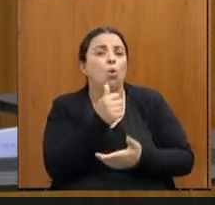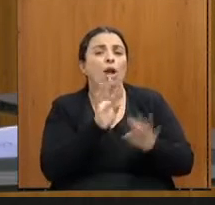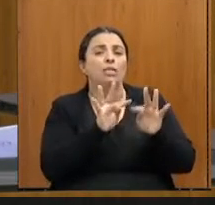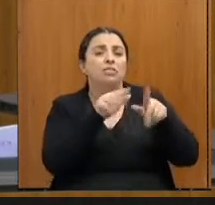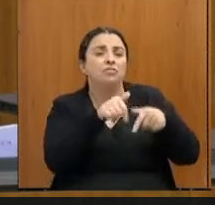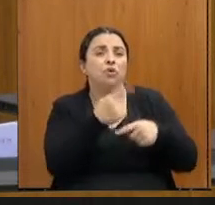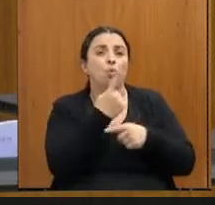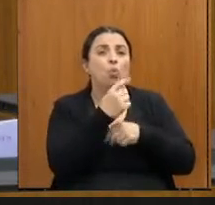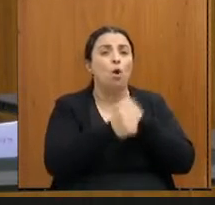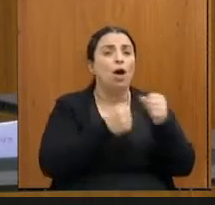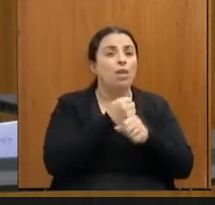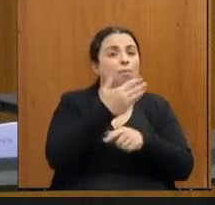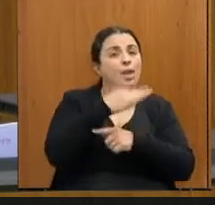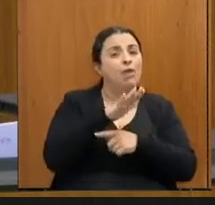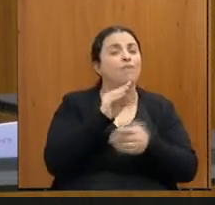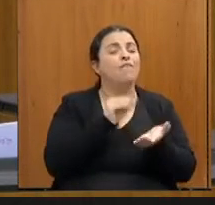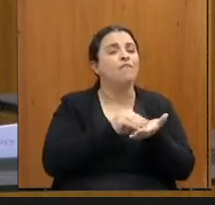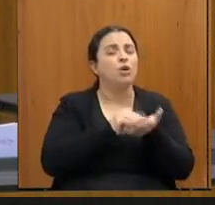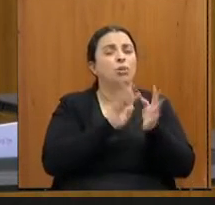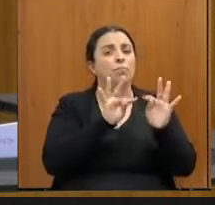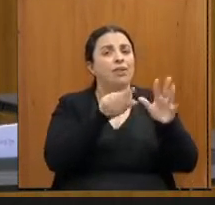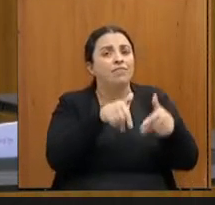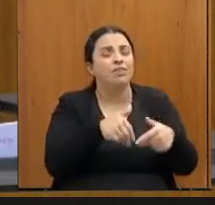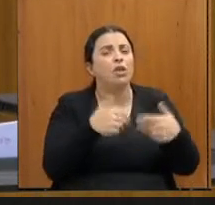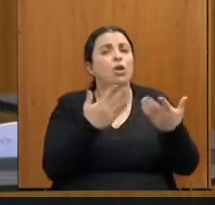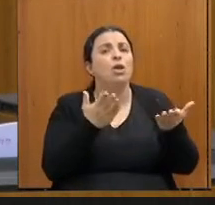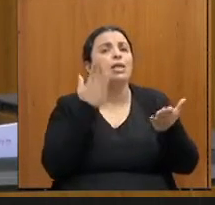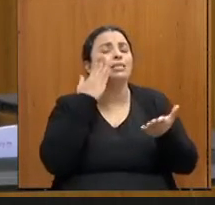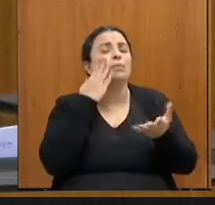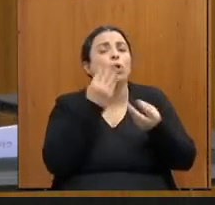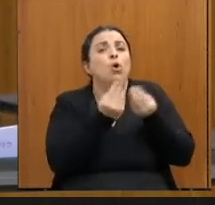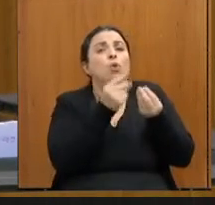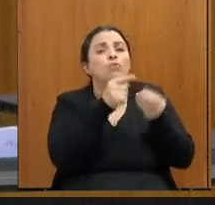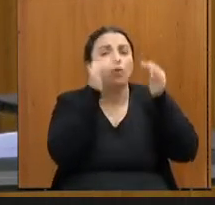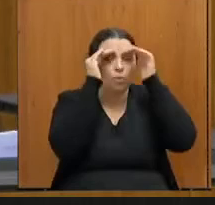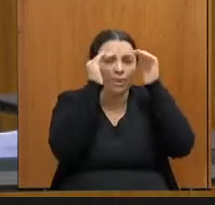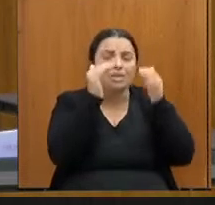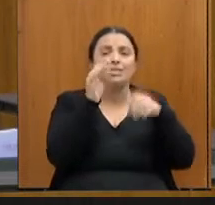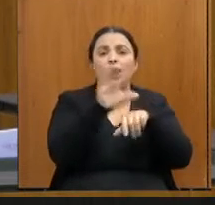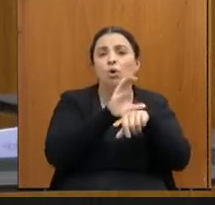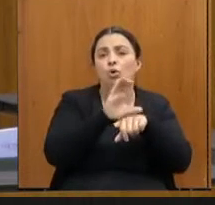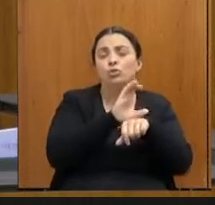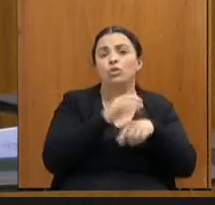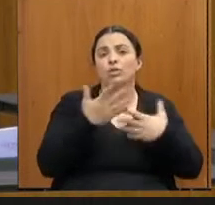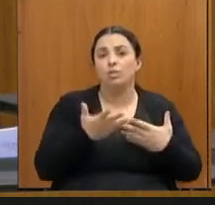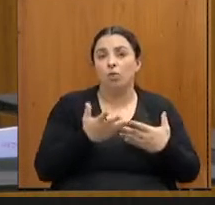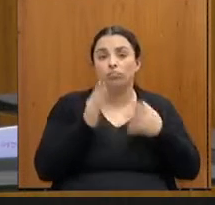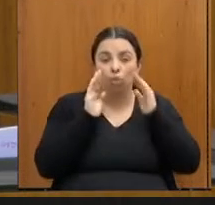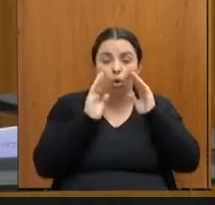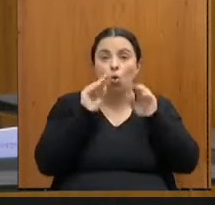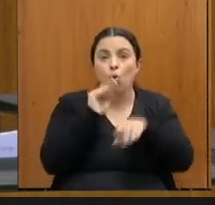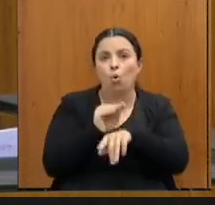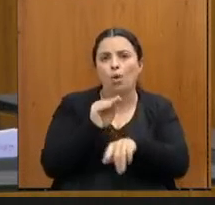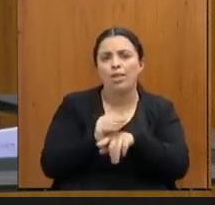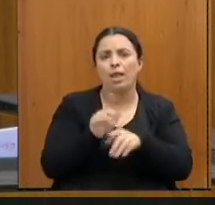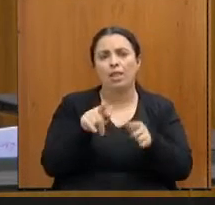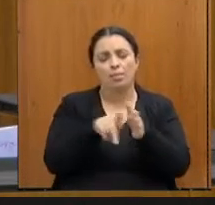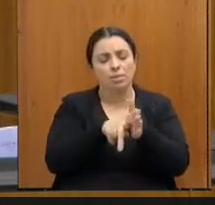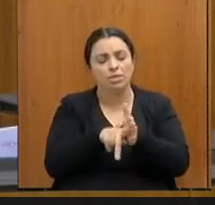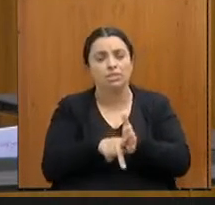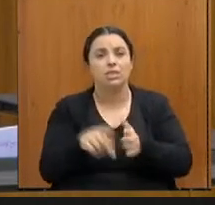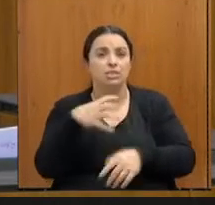modo que seja possível o governo cumprir a constituição é cuidar da pesquisa e da ciência no estado